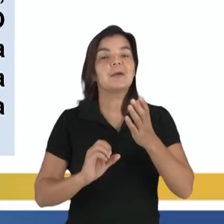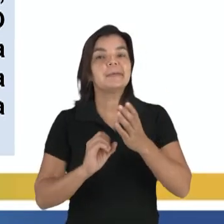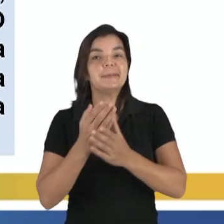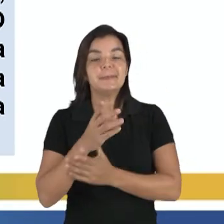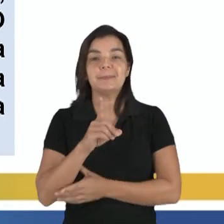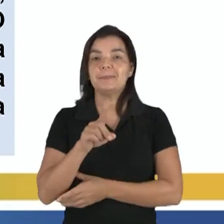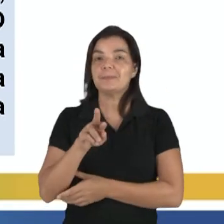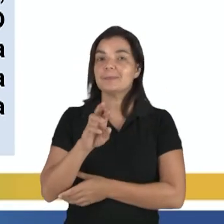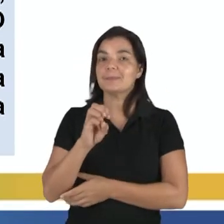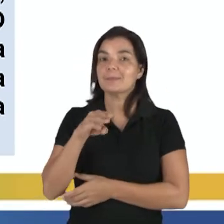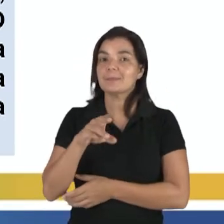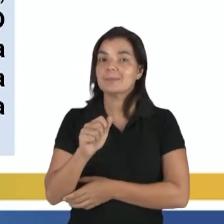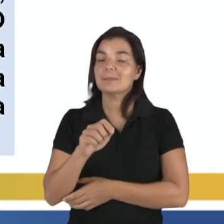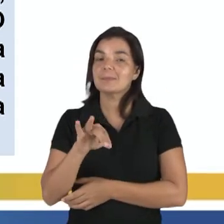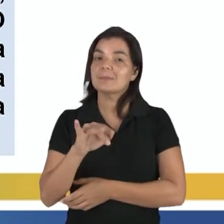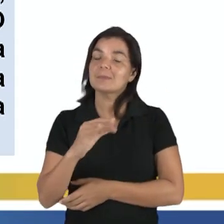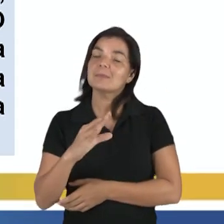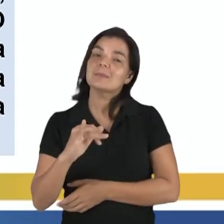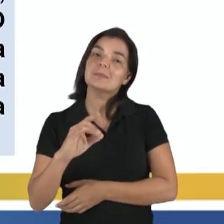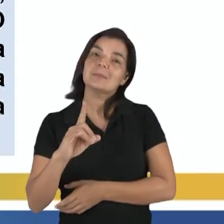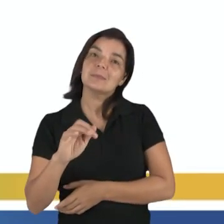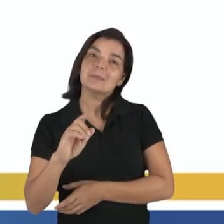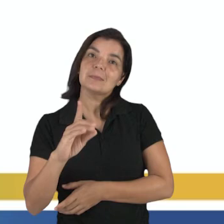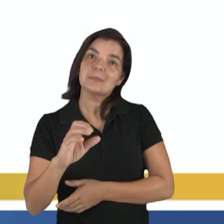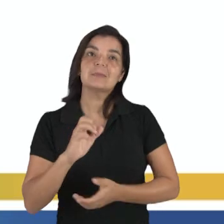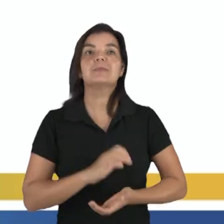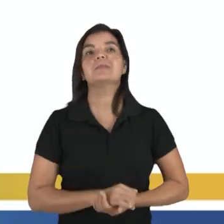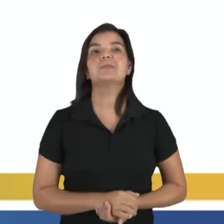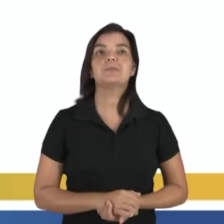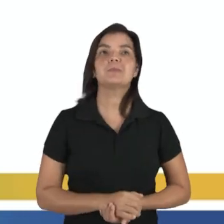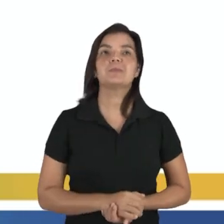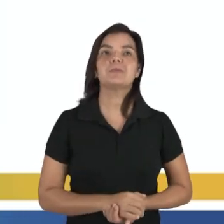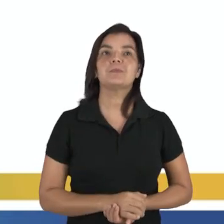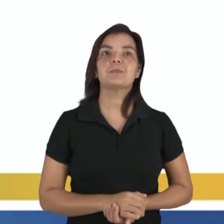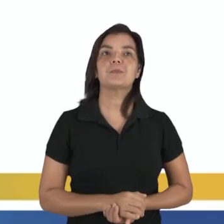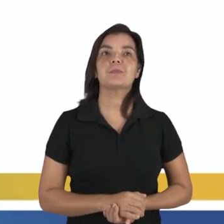o conflito atinge sua maior dramaticidade.